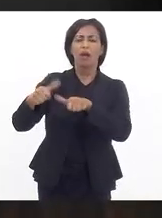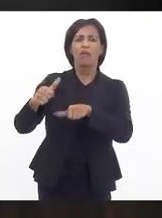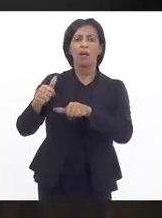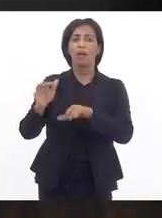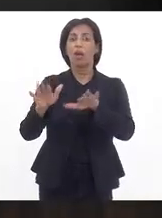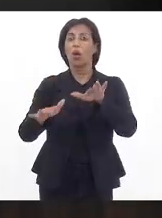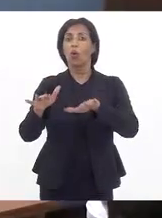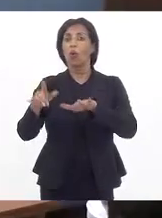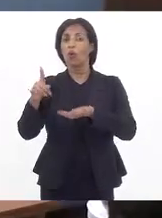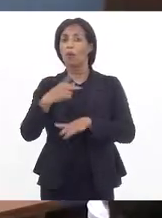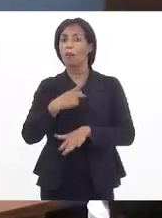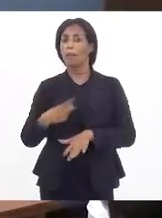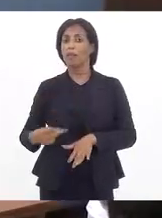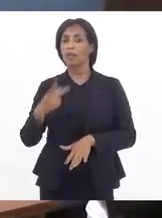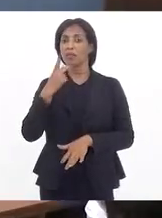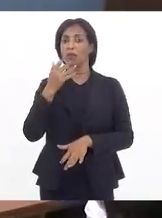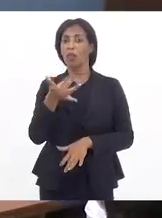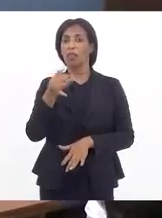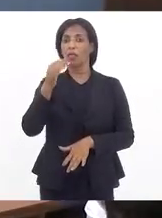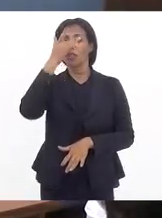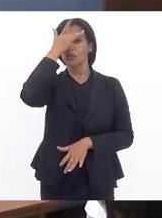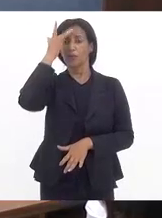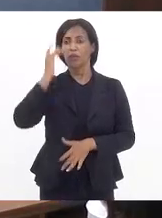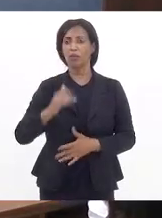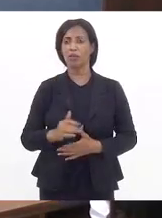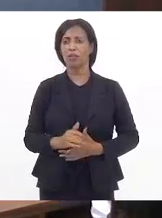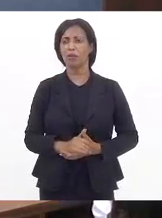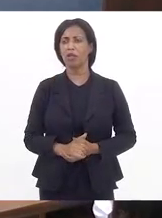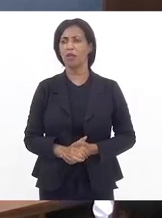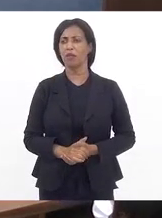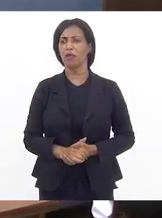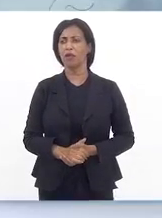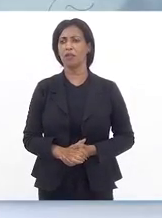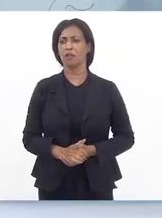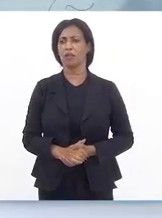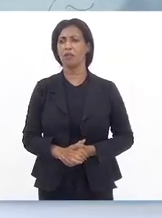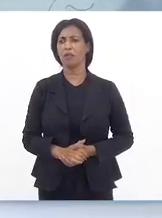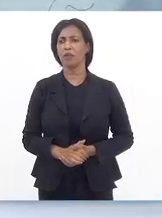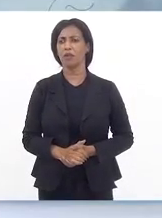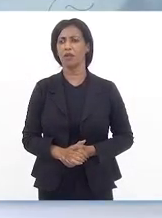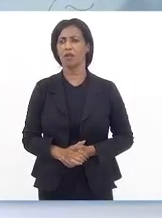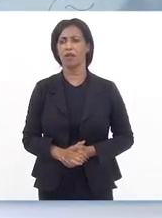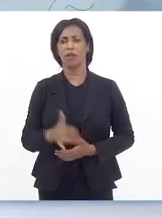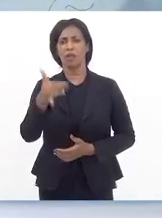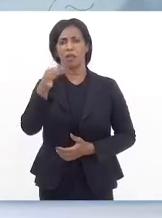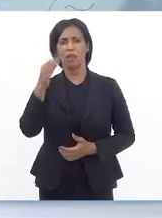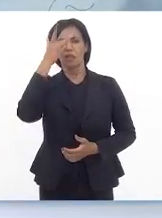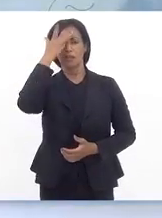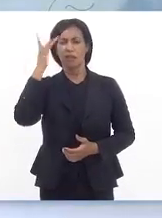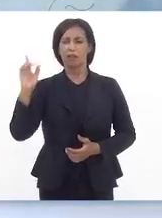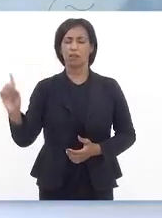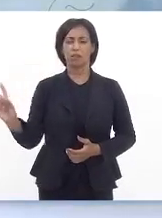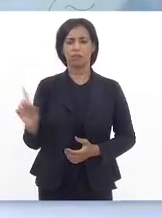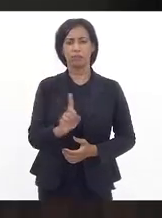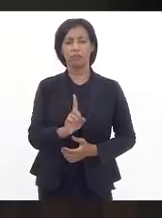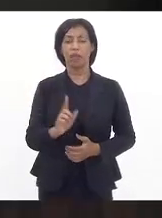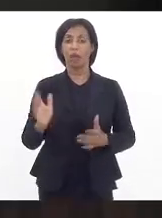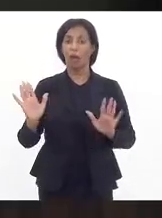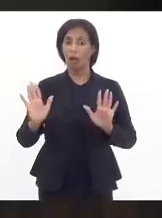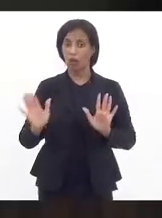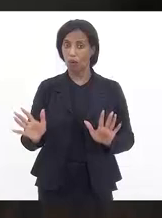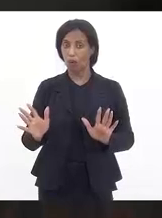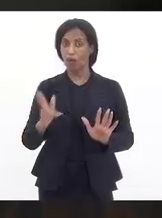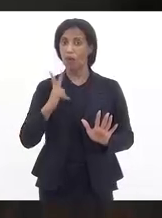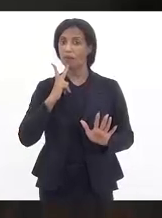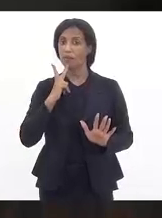conforme o presidente autorizou dez pessoas entrarem que essas dez pessoas possam entrar agora deixar